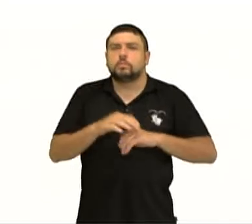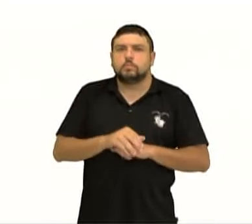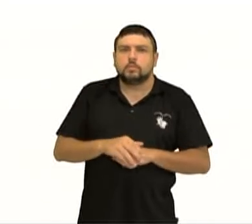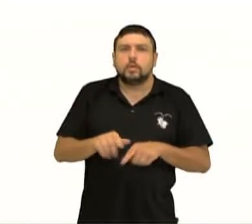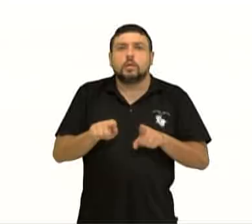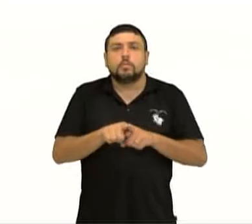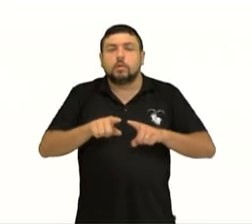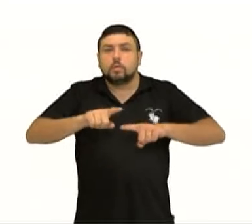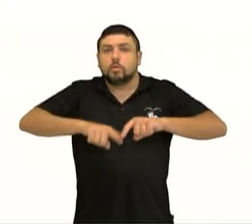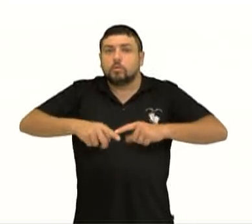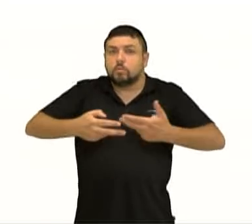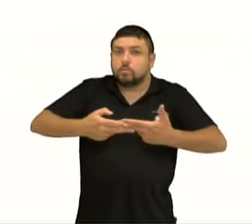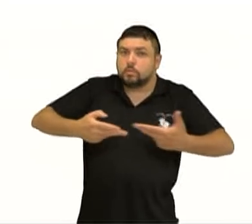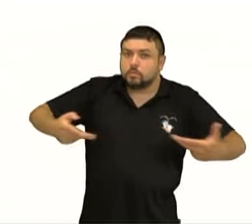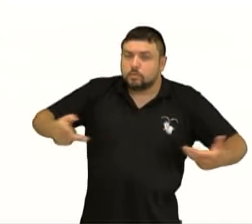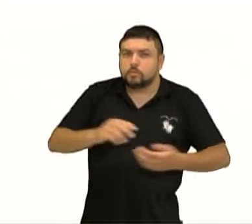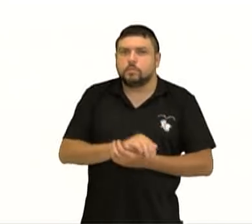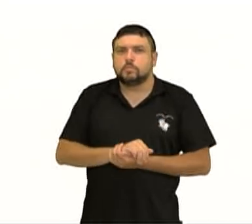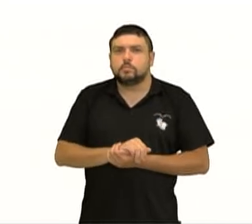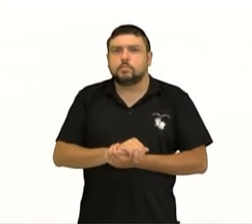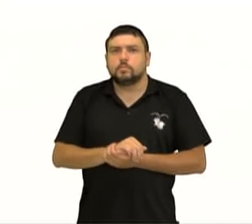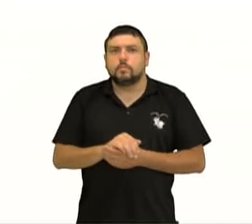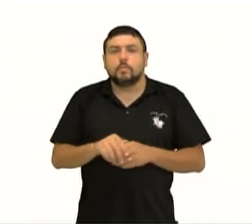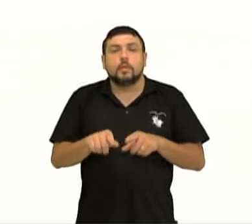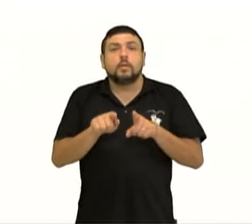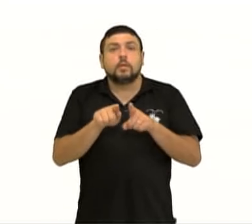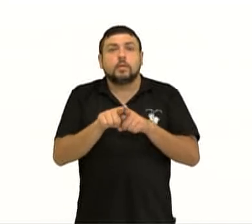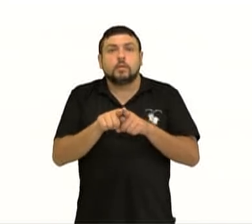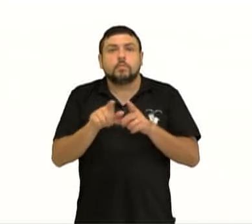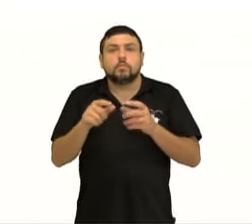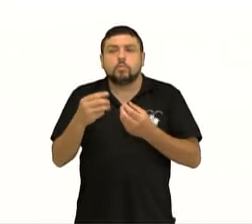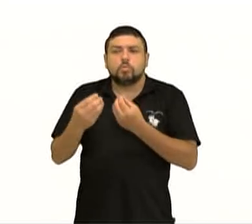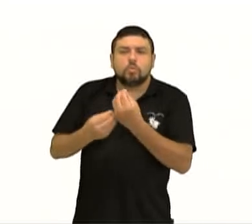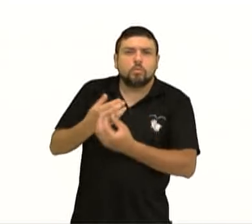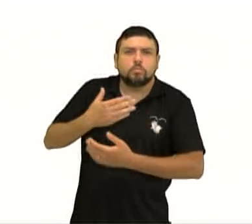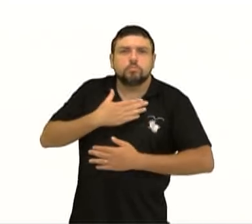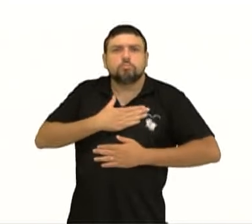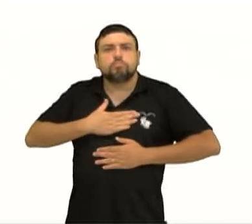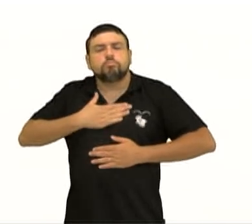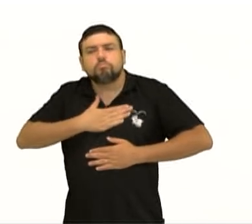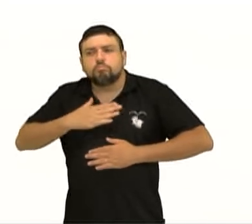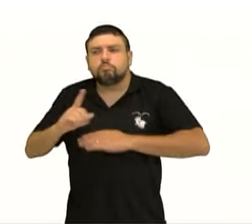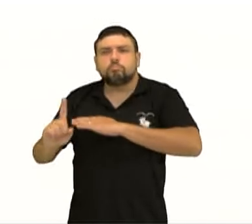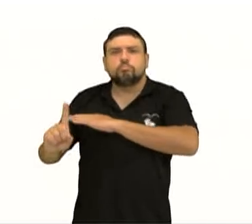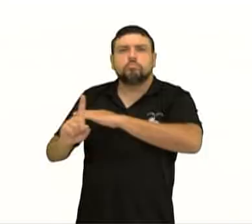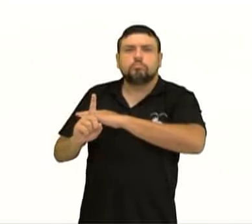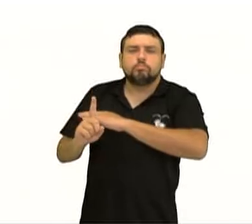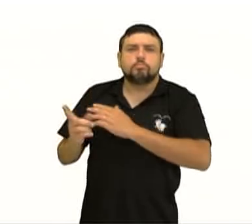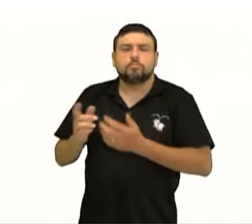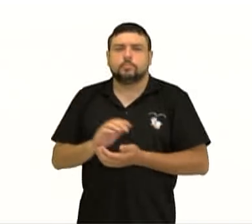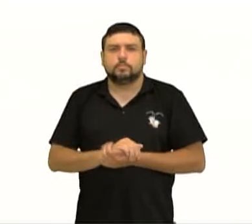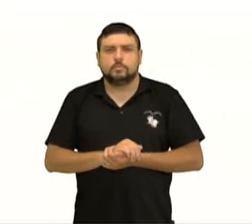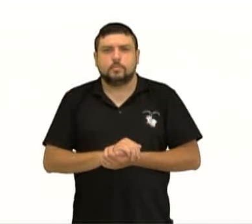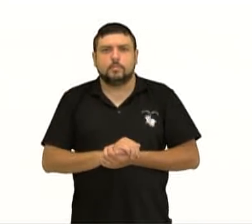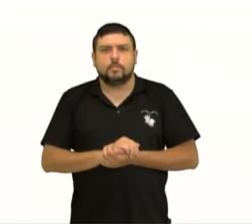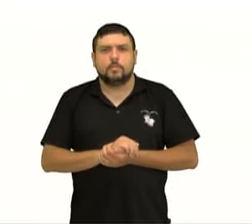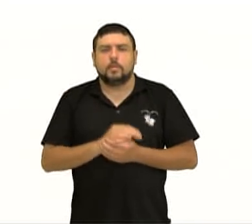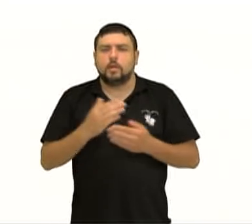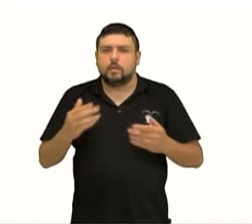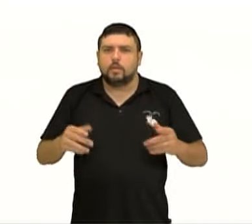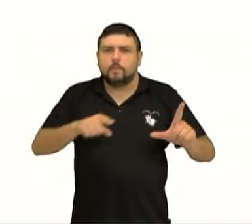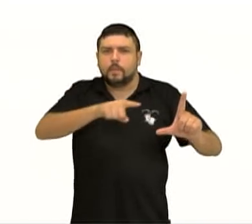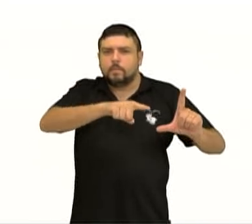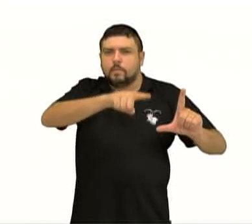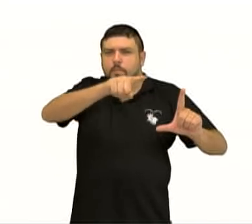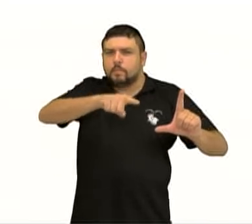produtos, para demonstrar o nível de satisfação dos clientes, além de outros usos. Então, os gráficos são uma